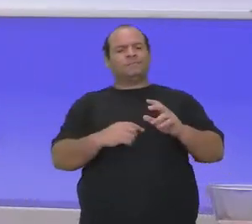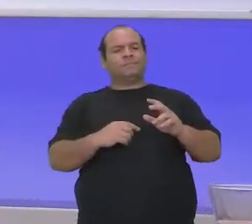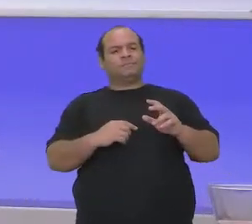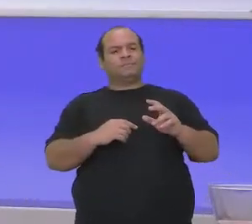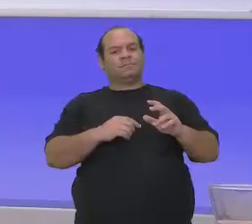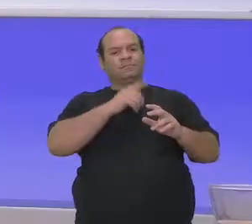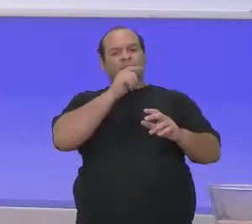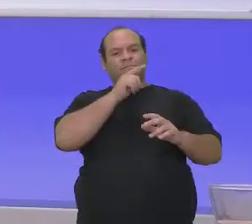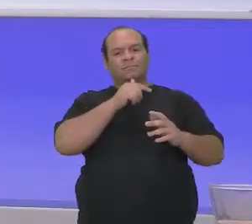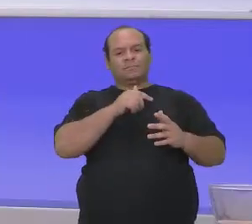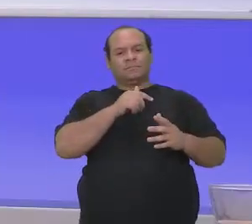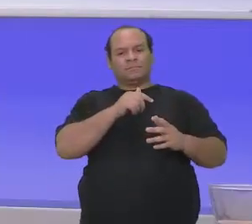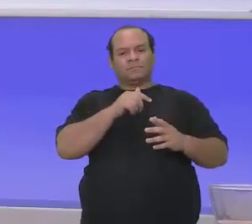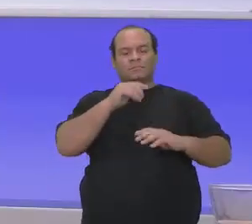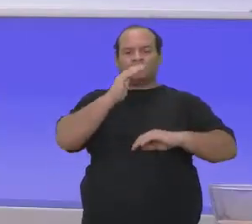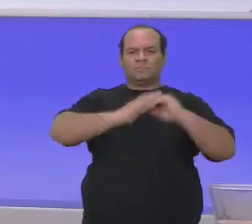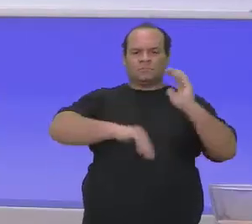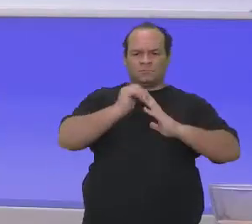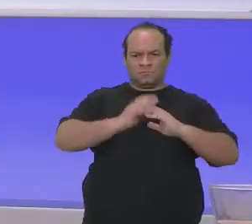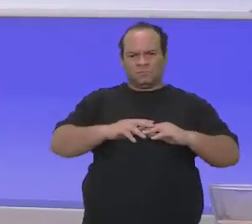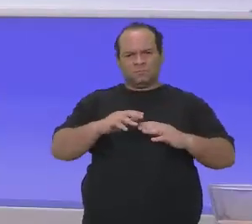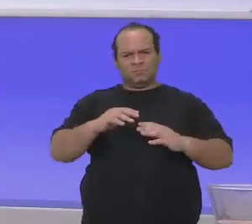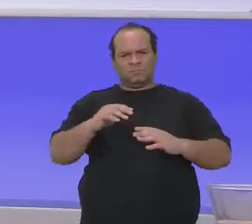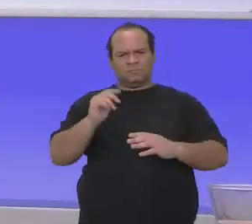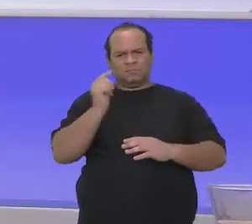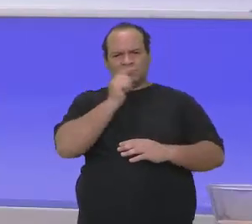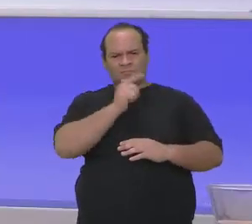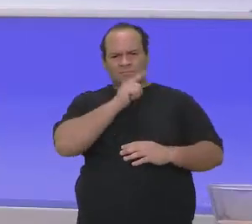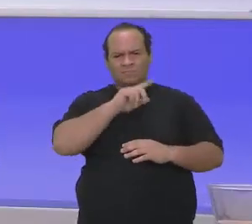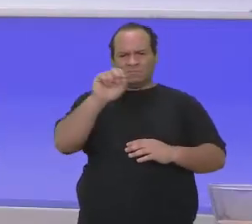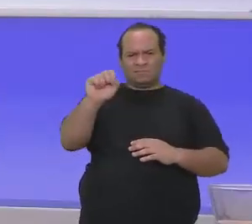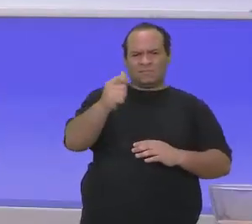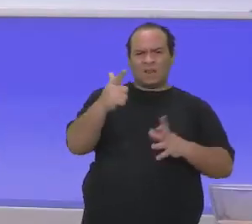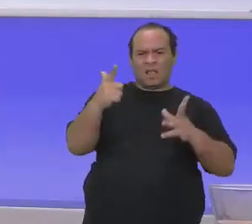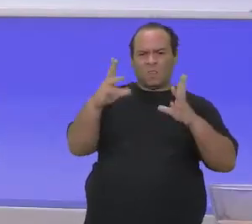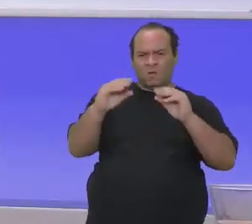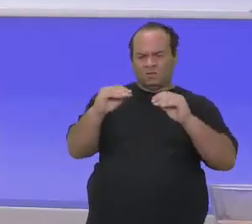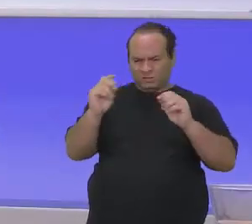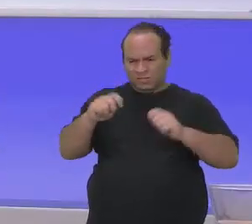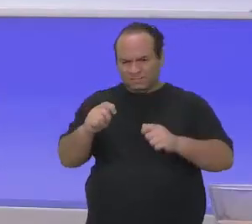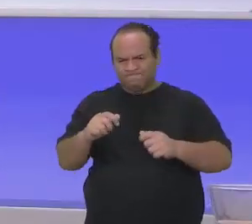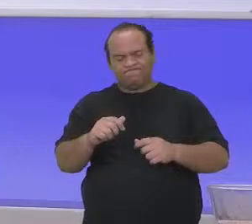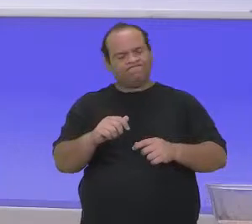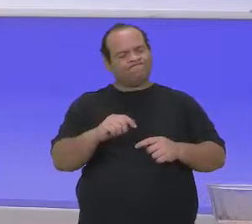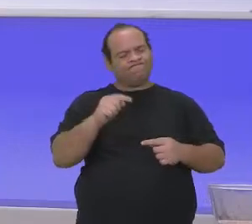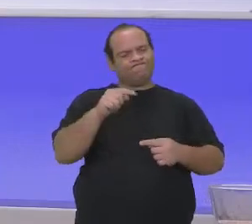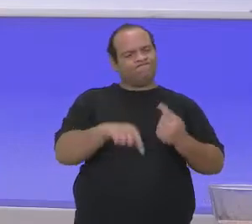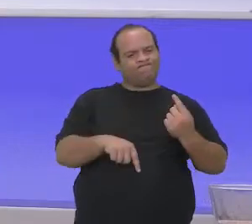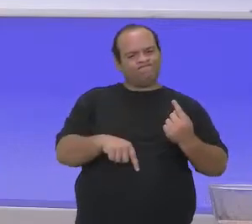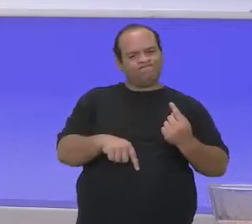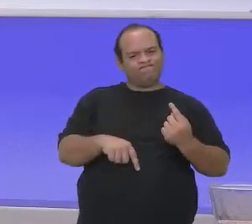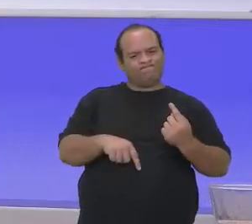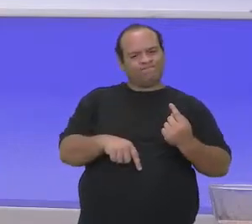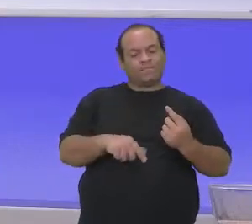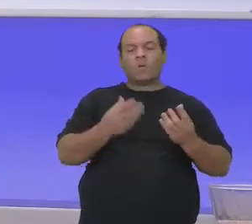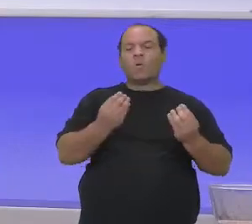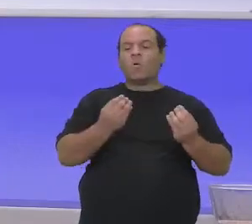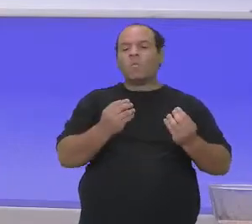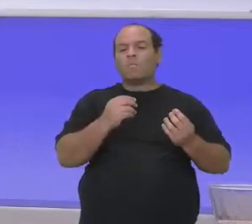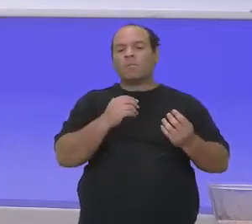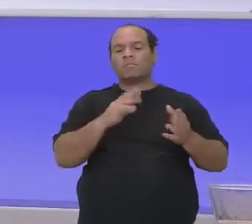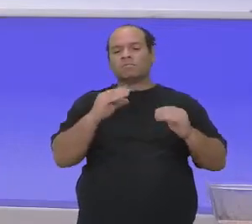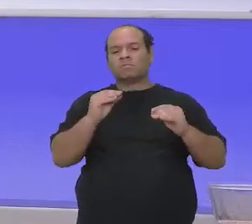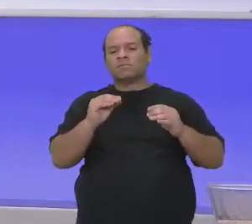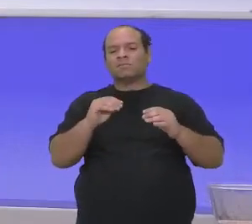não consigo gerar energia através da solar durante a noite. Então, como que eu atendo no período da noite